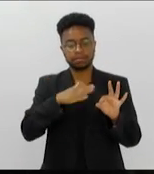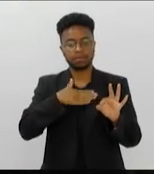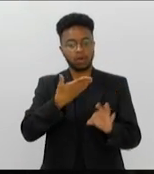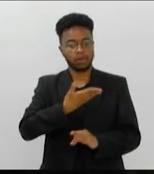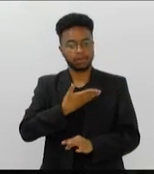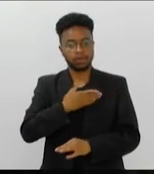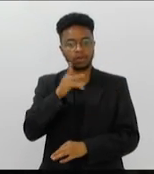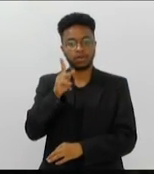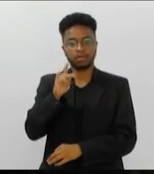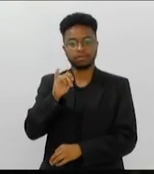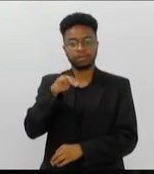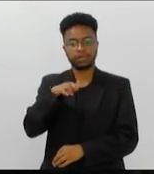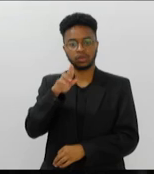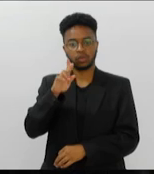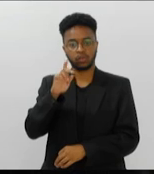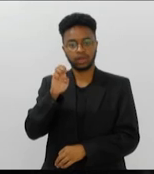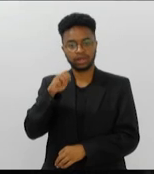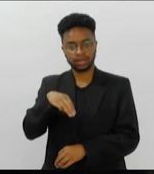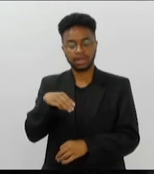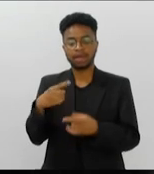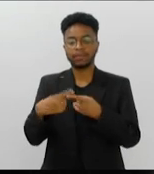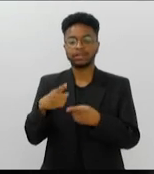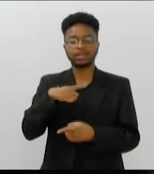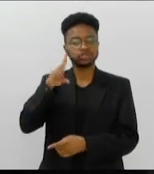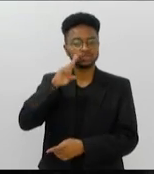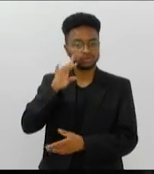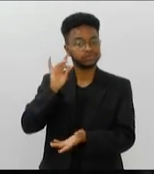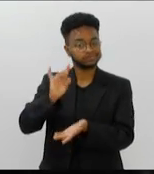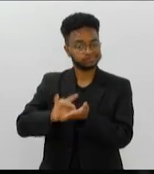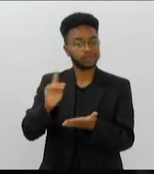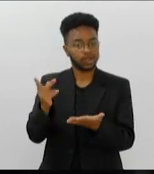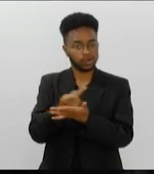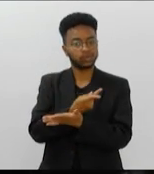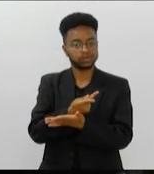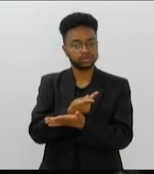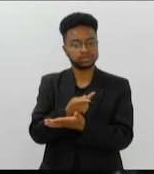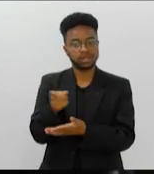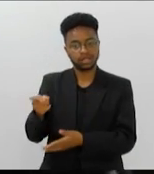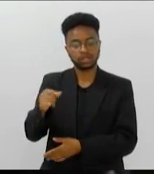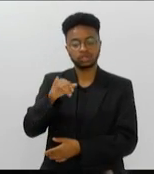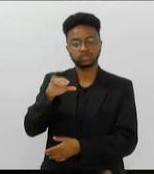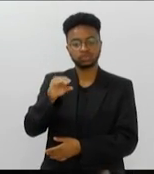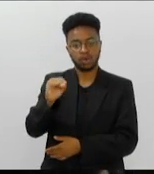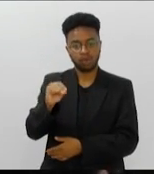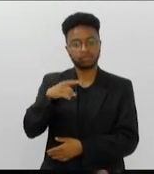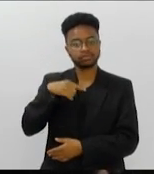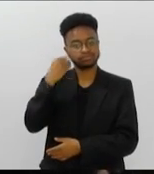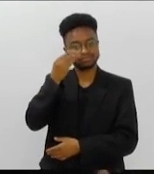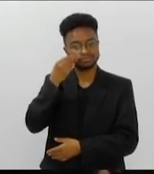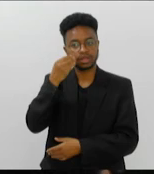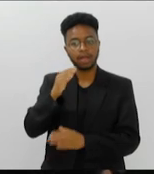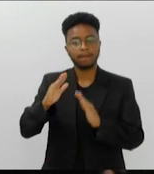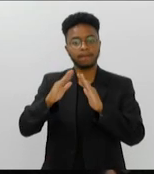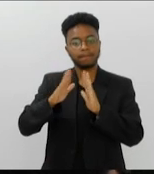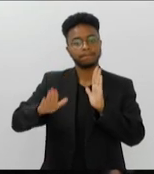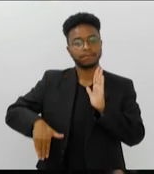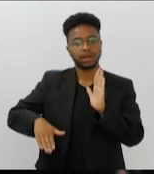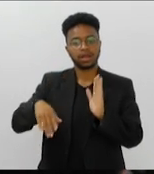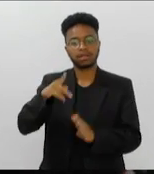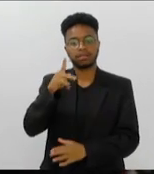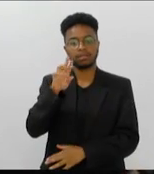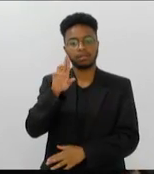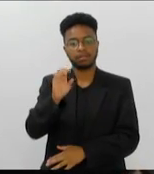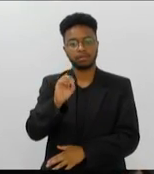Amigo Pinguim, porque tem uma história real, não é, vivida pelo seu João, morador da Praia do